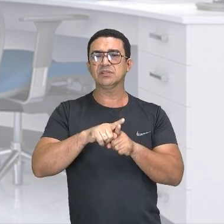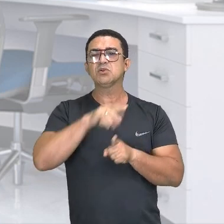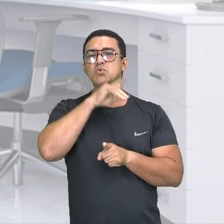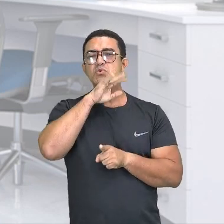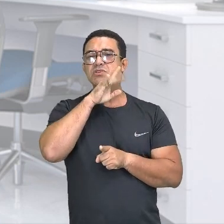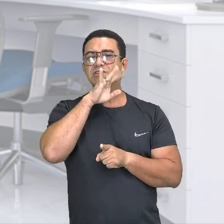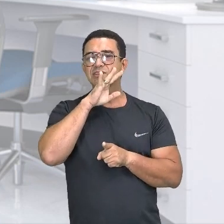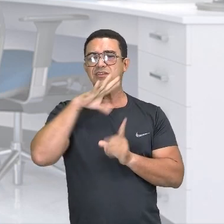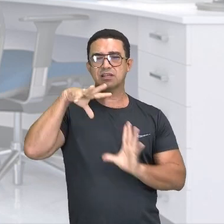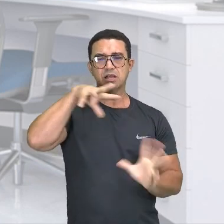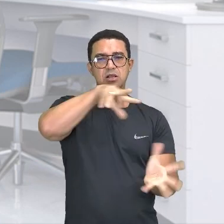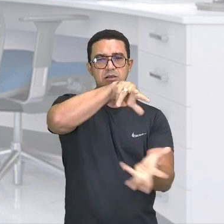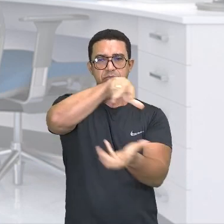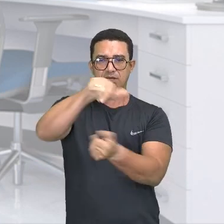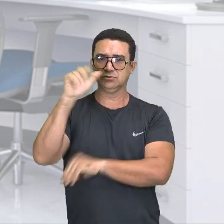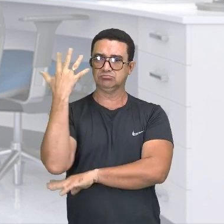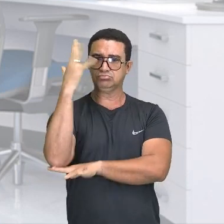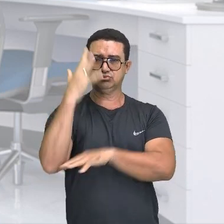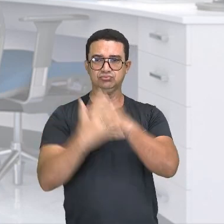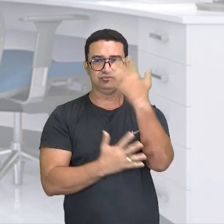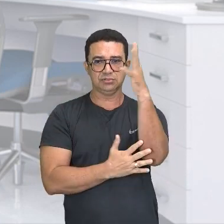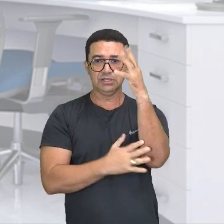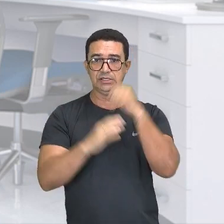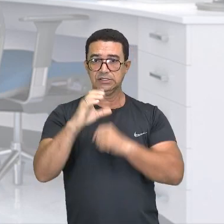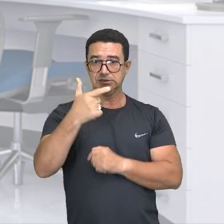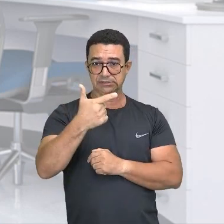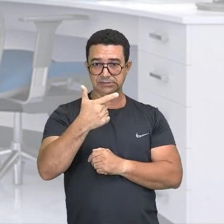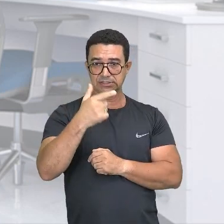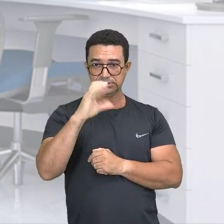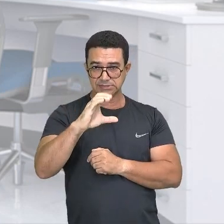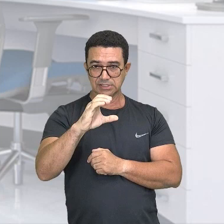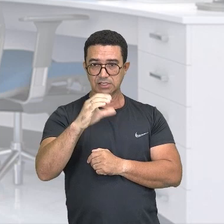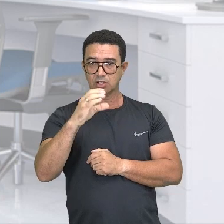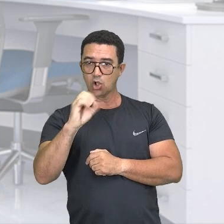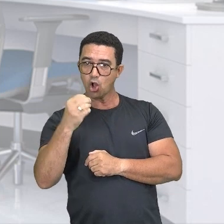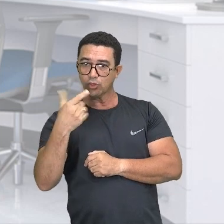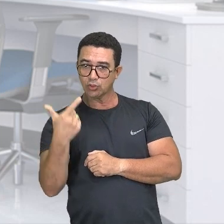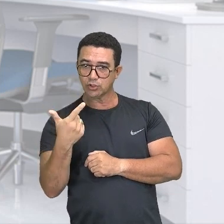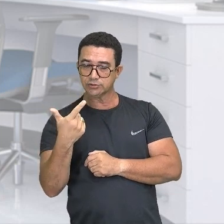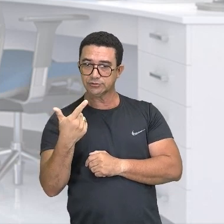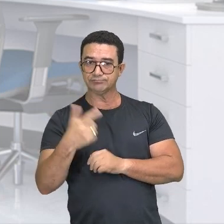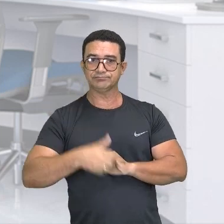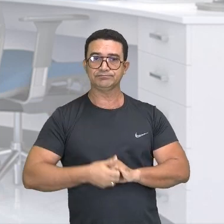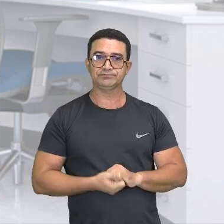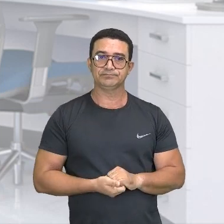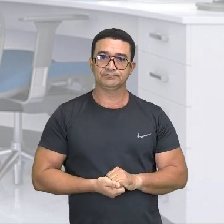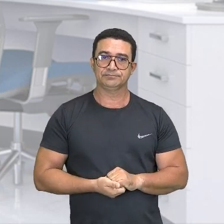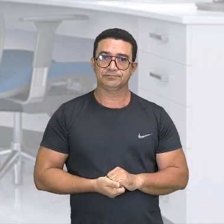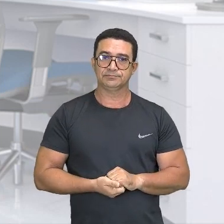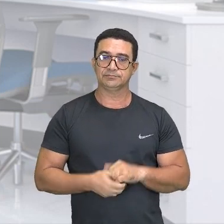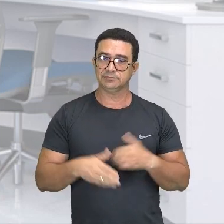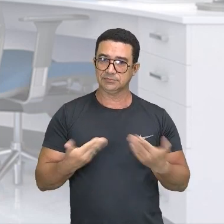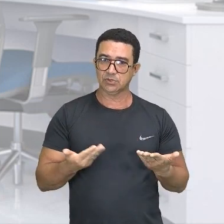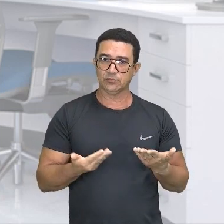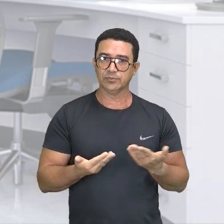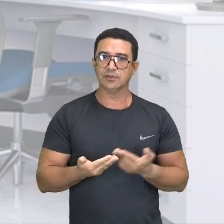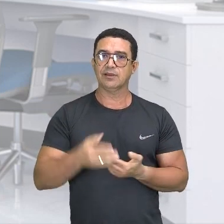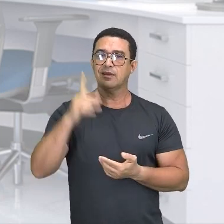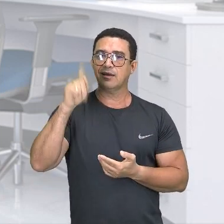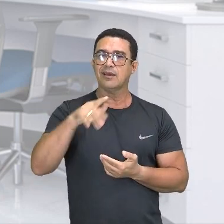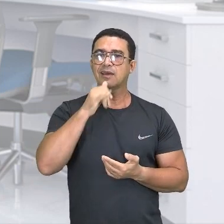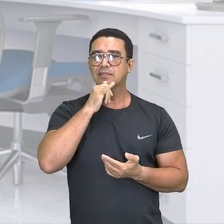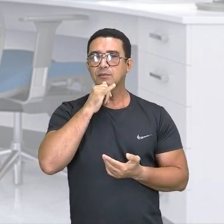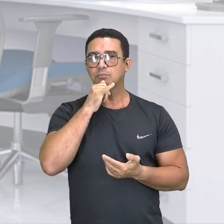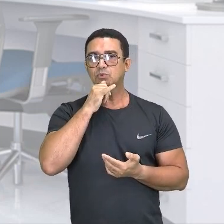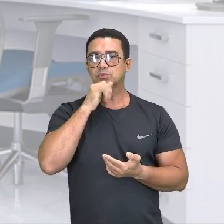por exemplo, o CO2, que é o dióxido de carbono, ou seja, o gás carbônico. Ele é considerado por